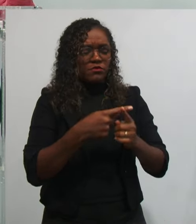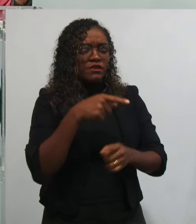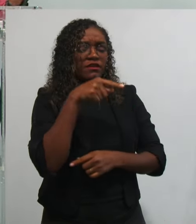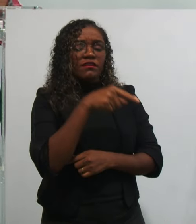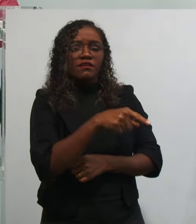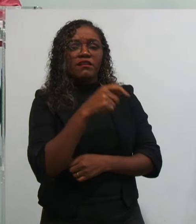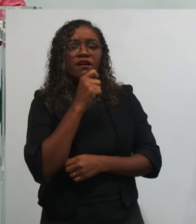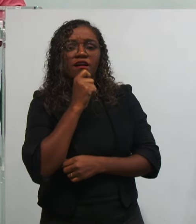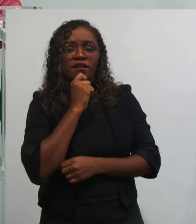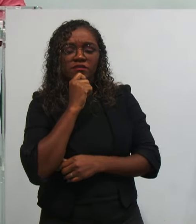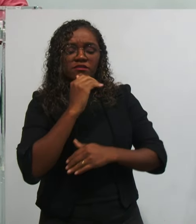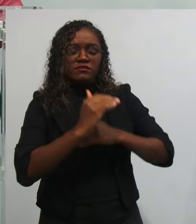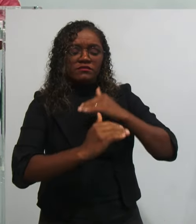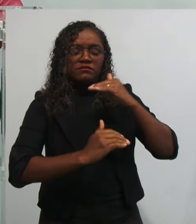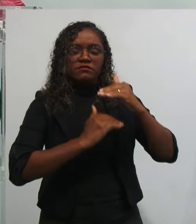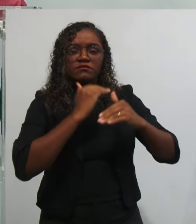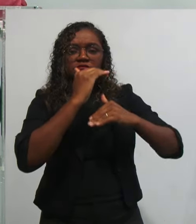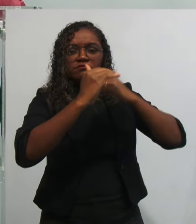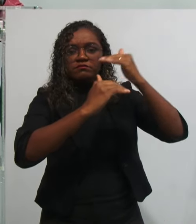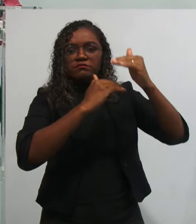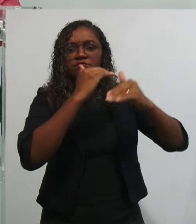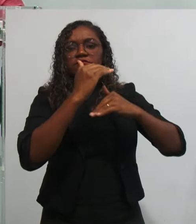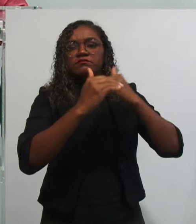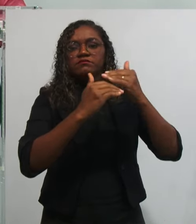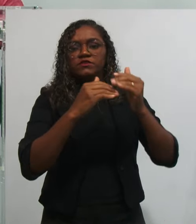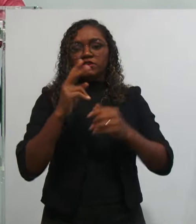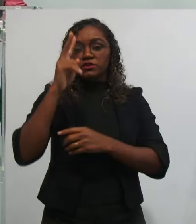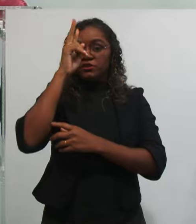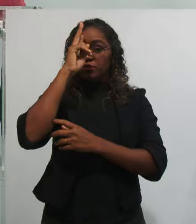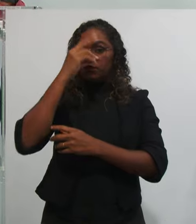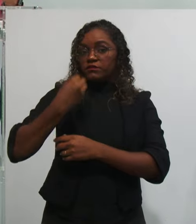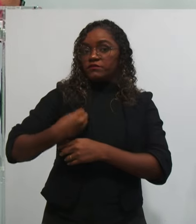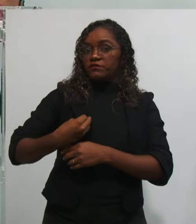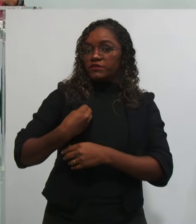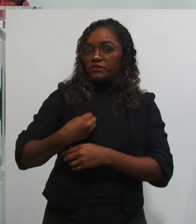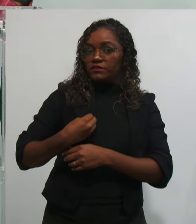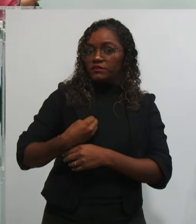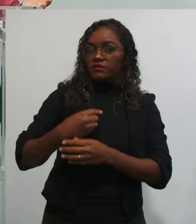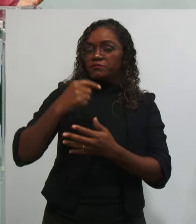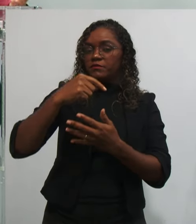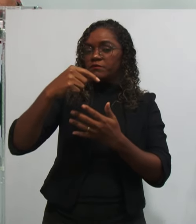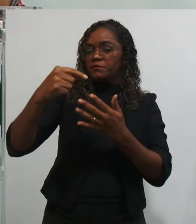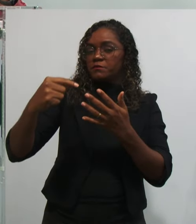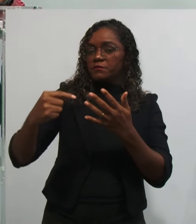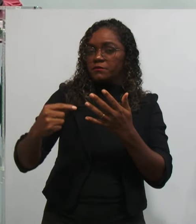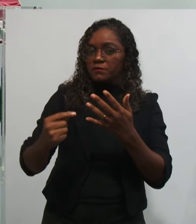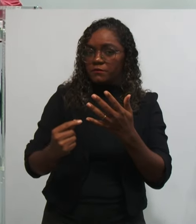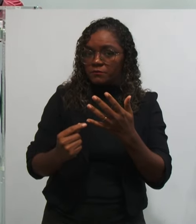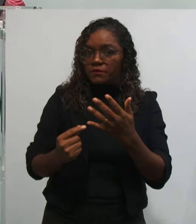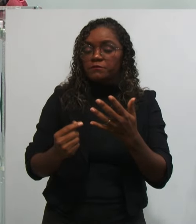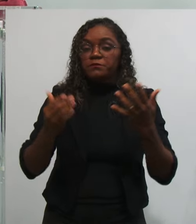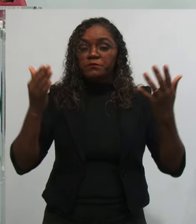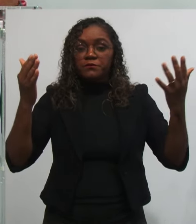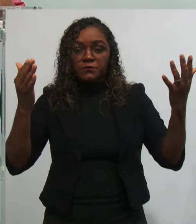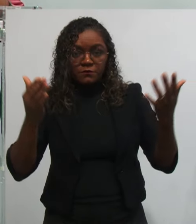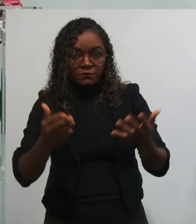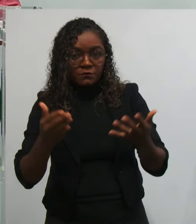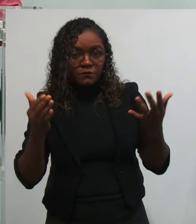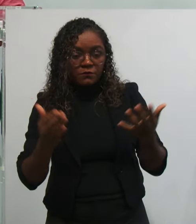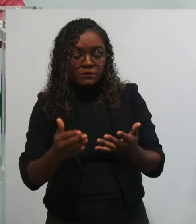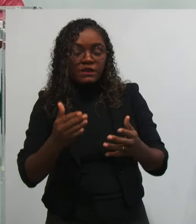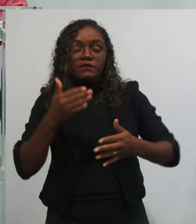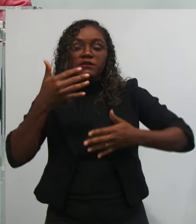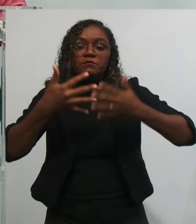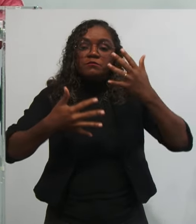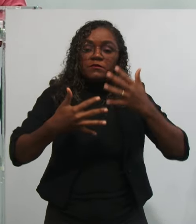que ele Teoricamente deveria saber a sua história de vida tudo aquilo que ele viveu pode impedi-lo de